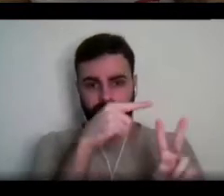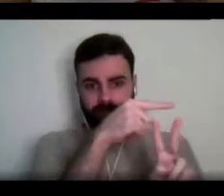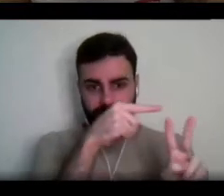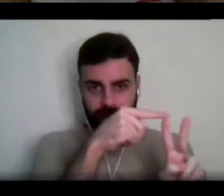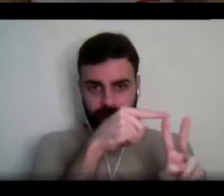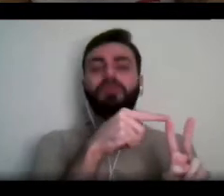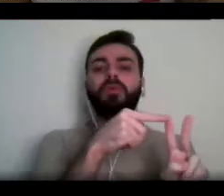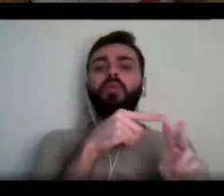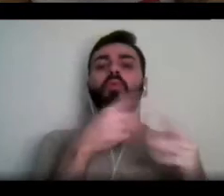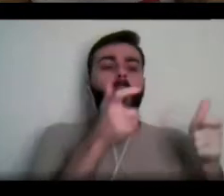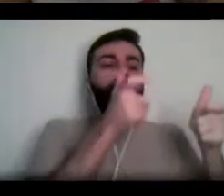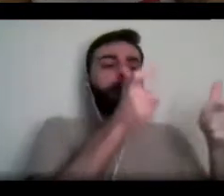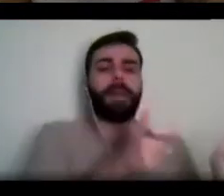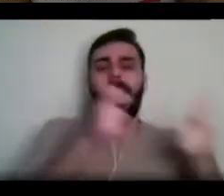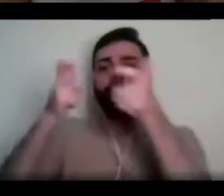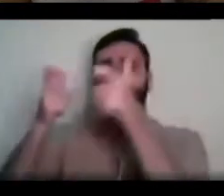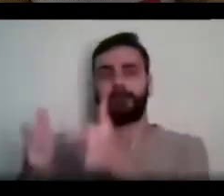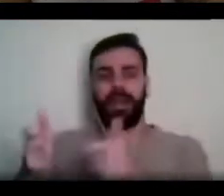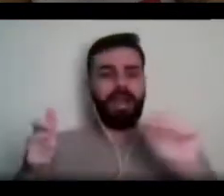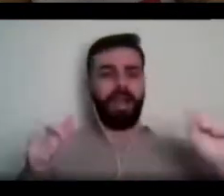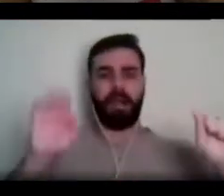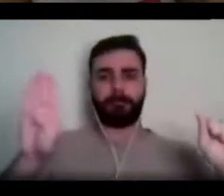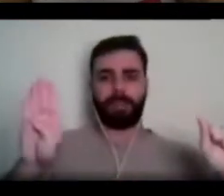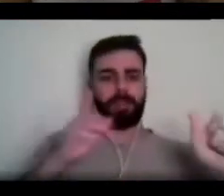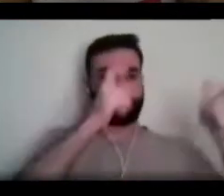o vetor